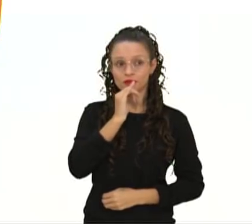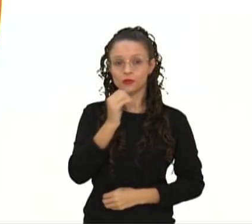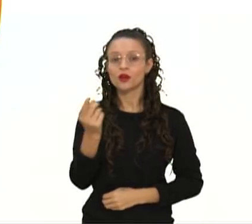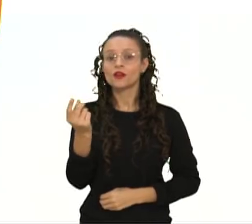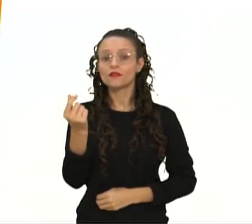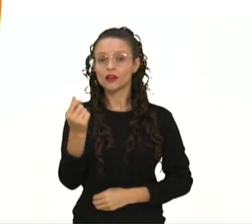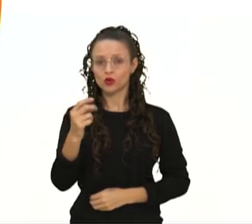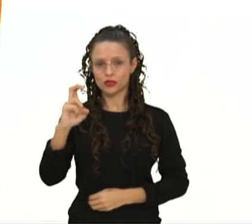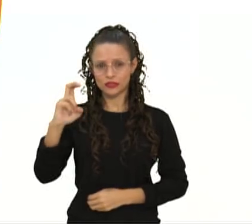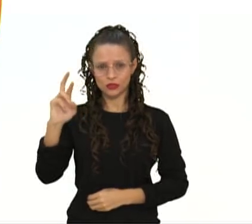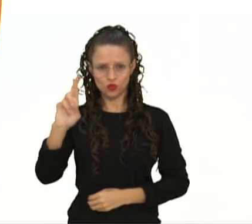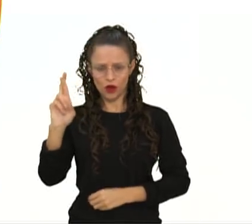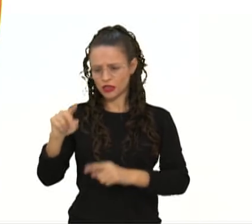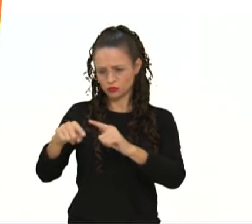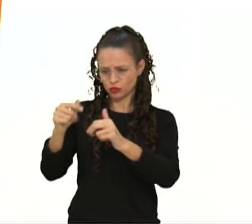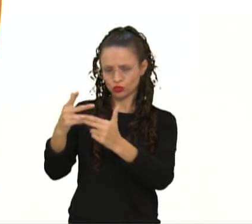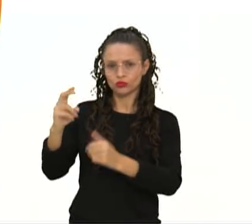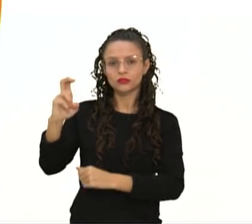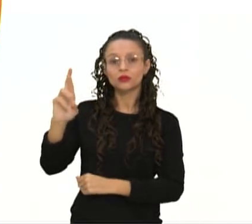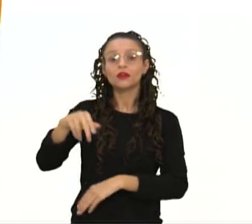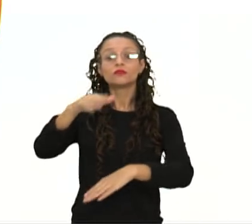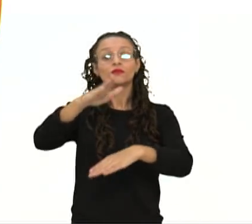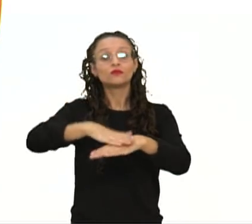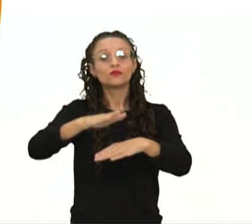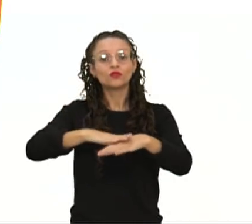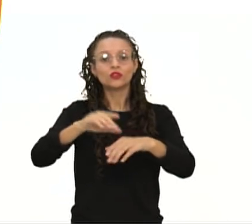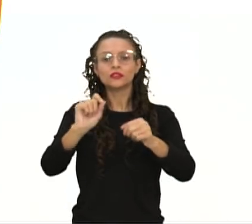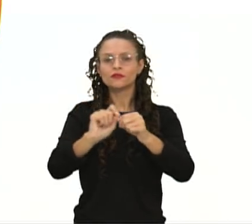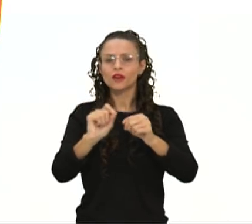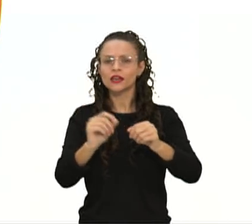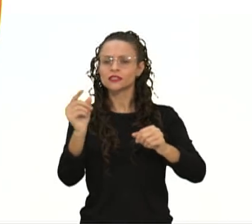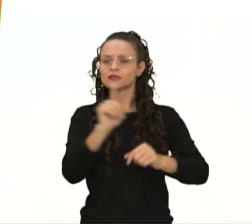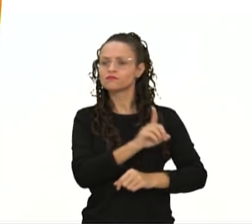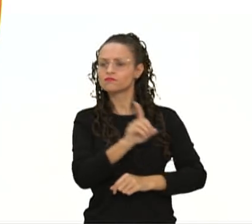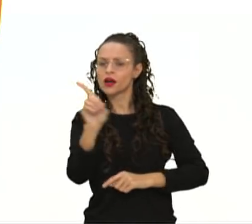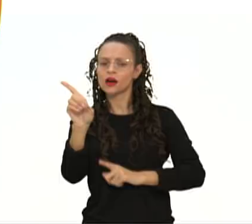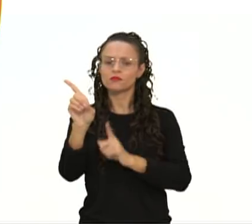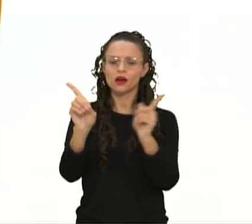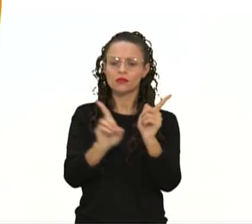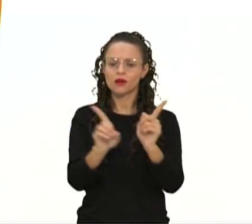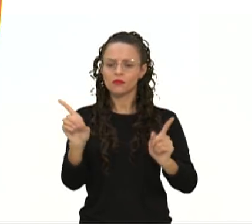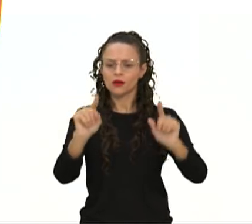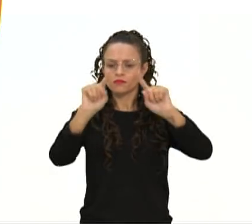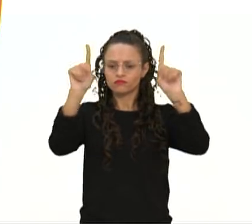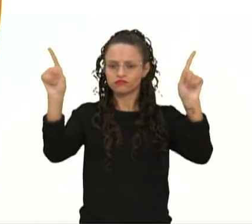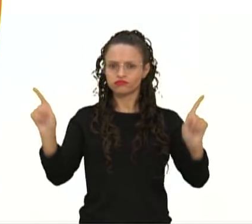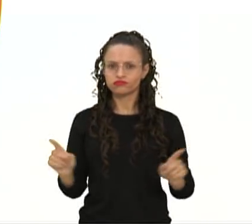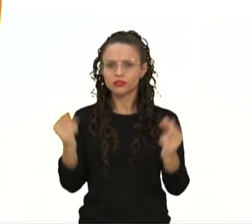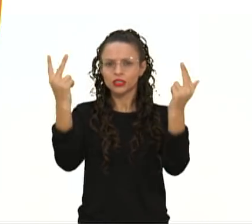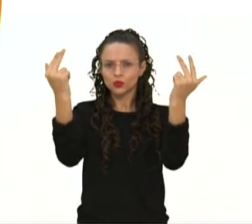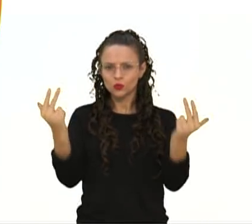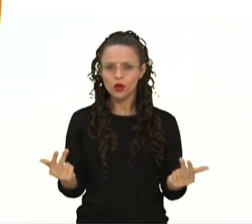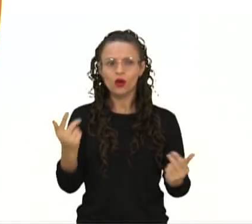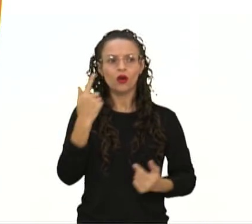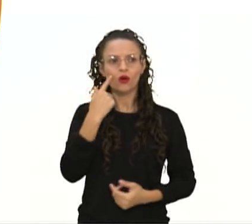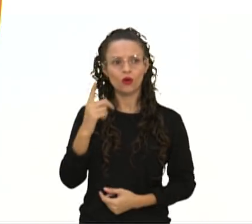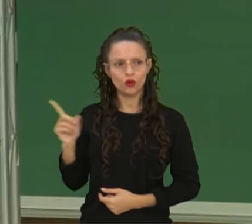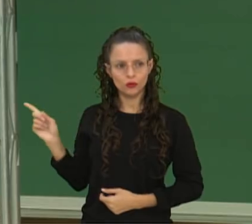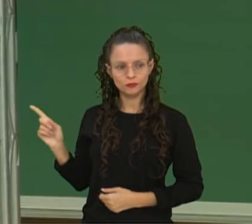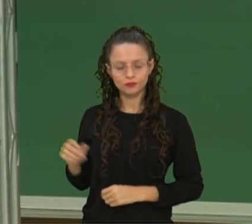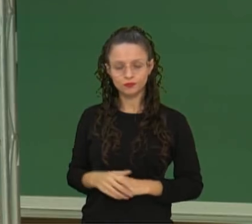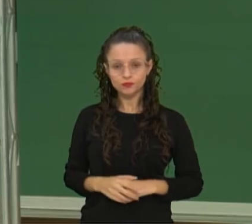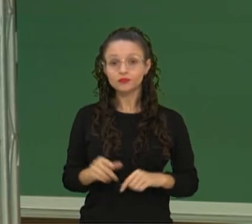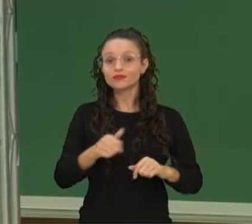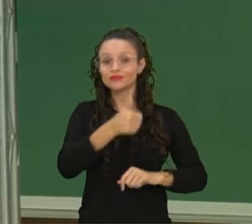seja R$5. Monte o diagrama de Venn para relacionar o valor pago com as quantidades abaixo. Então, o que você pode fazer? Você vai